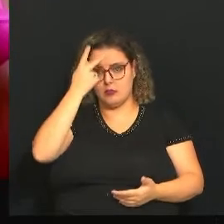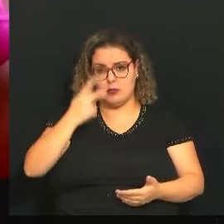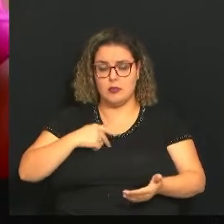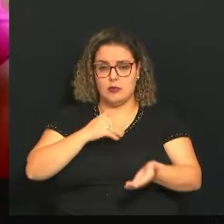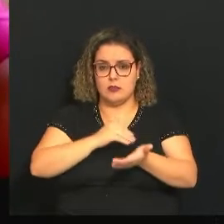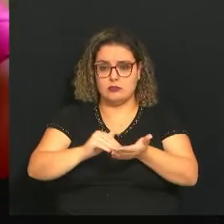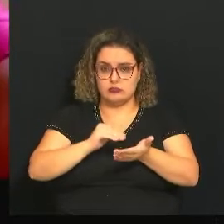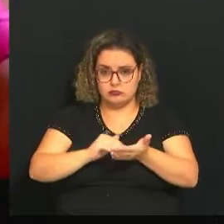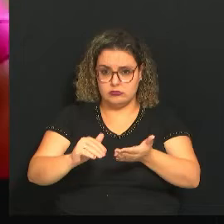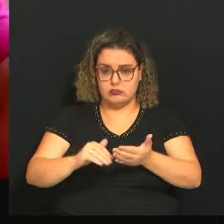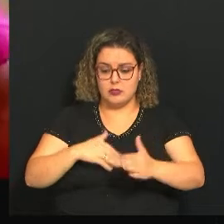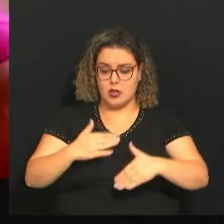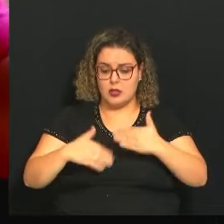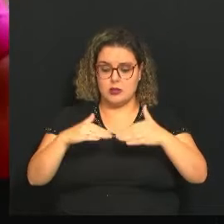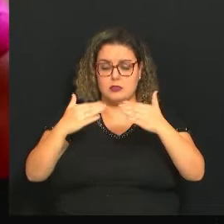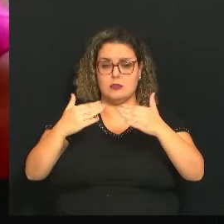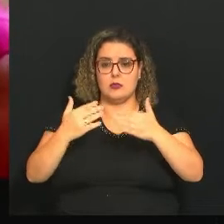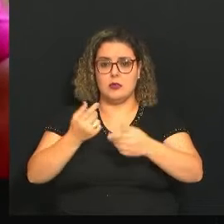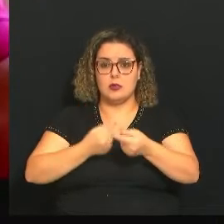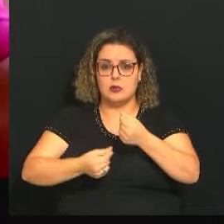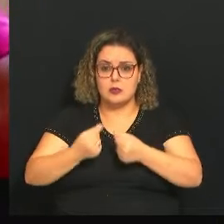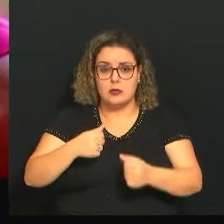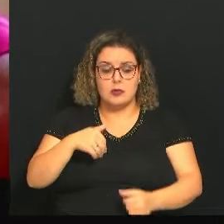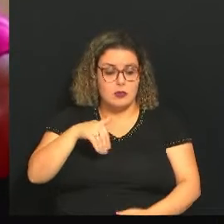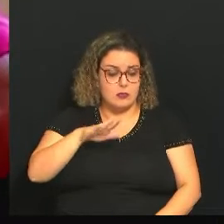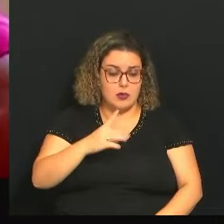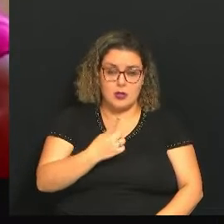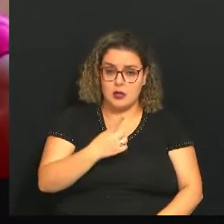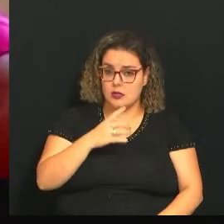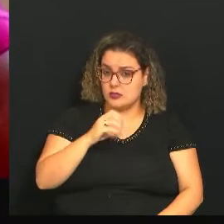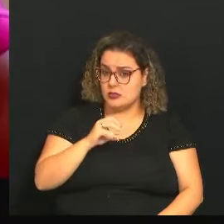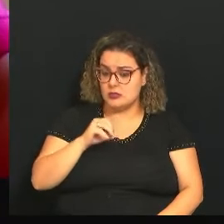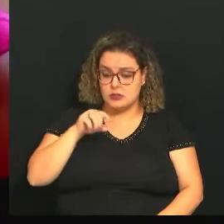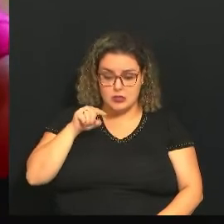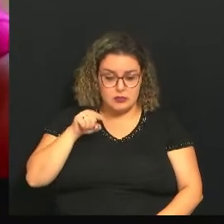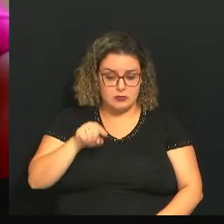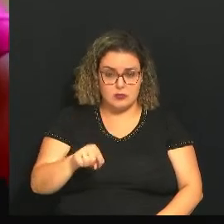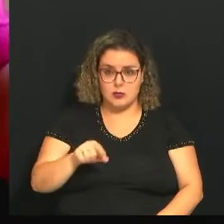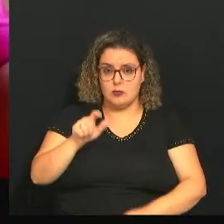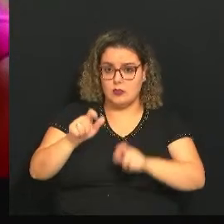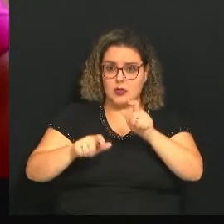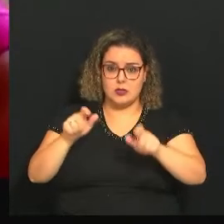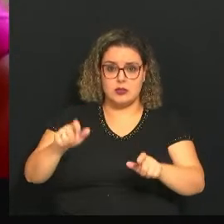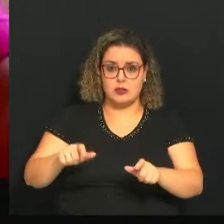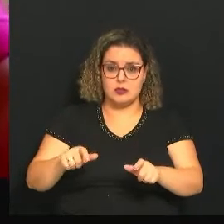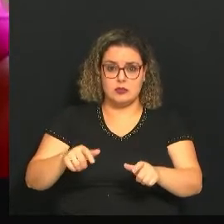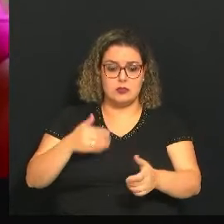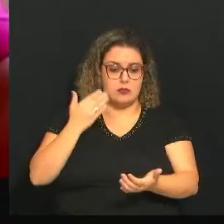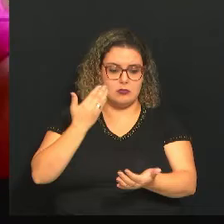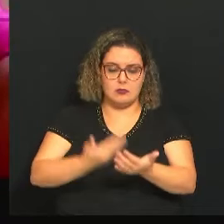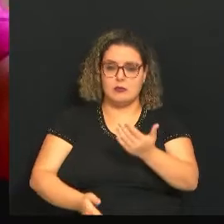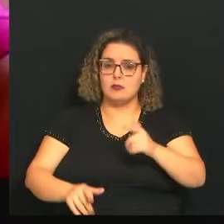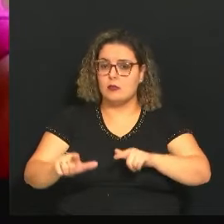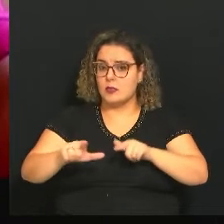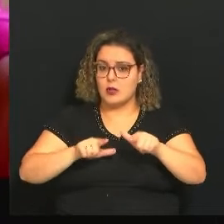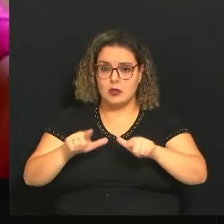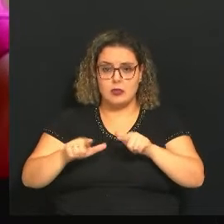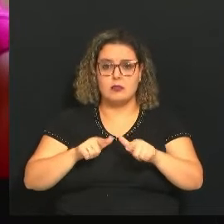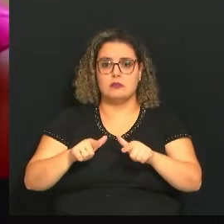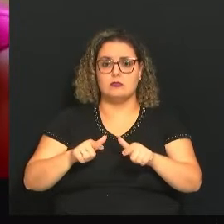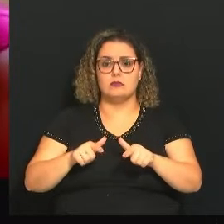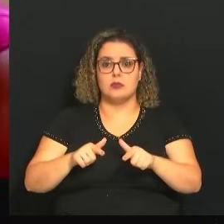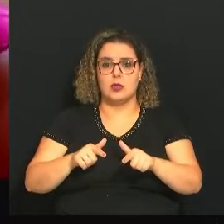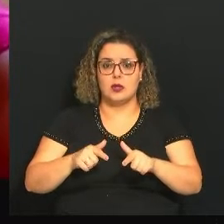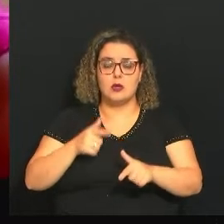na Câmara falou, tem mais de 100 mil desempregados em Campinas, ou subempregado, ou desalentado, né? E